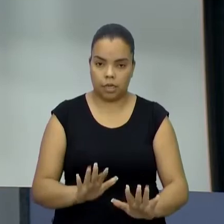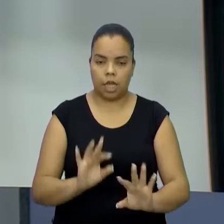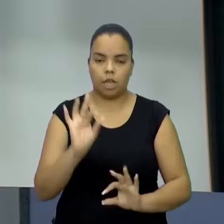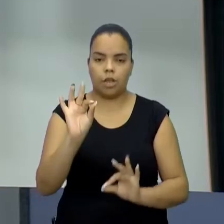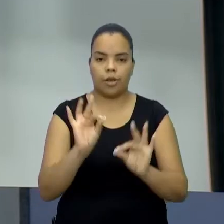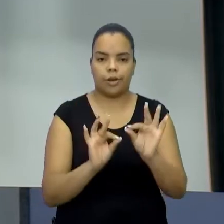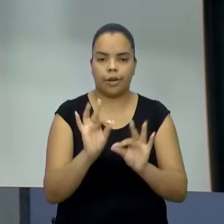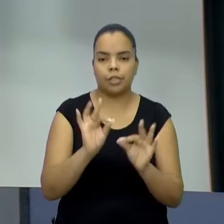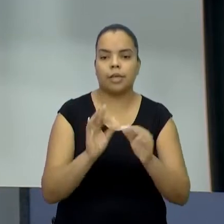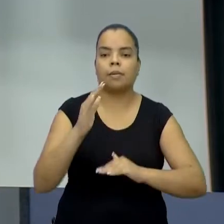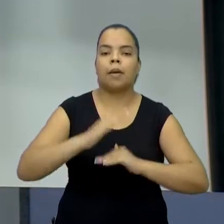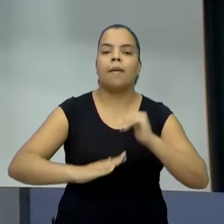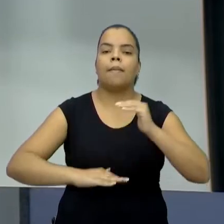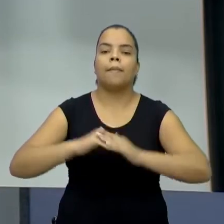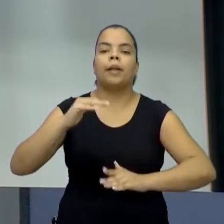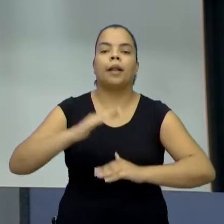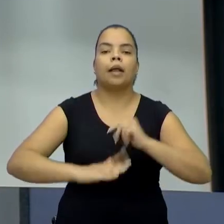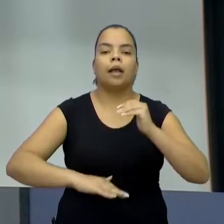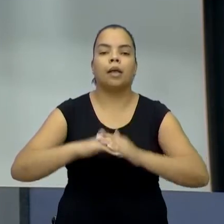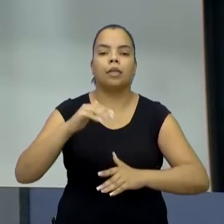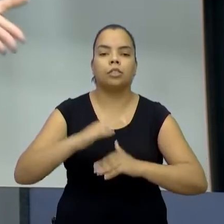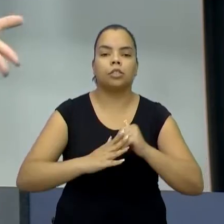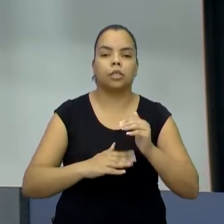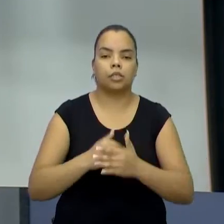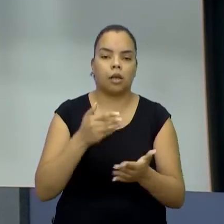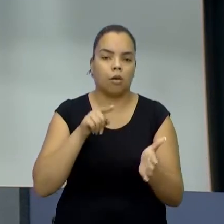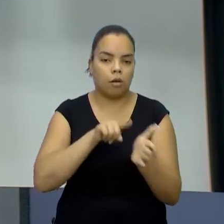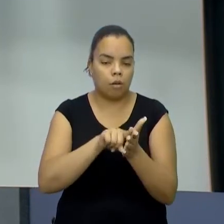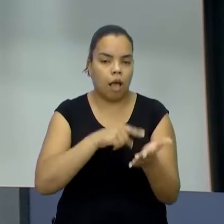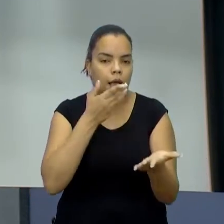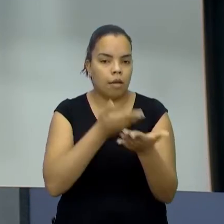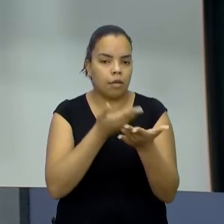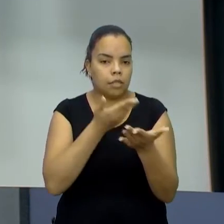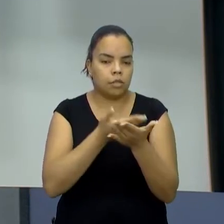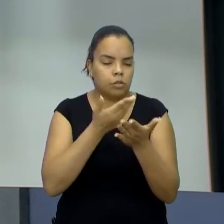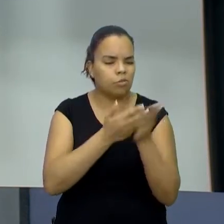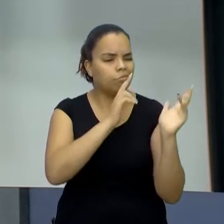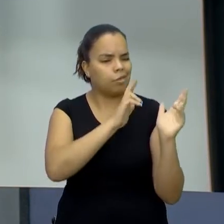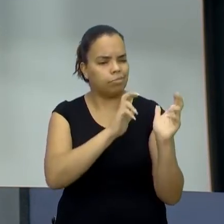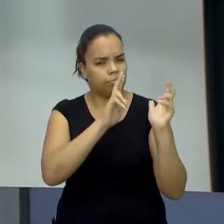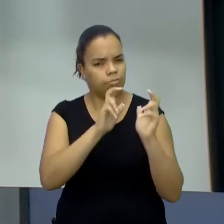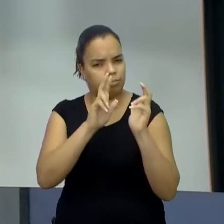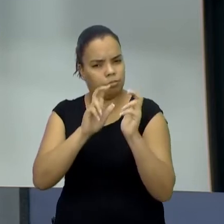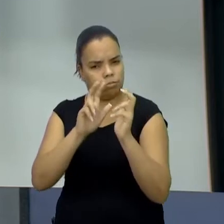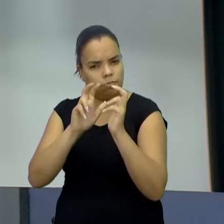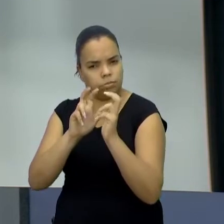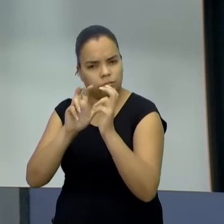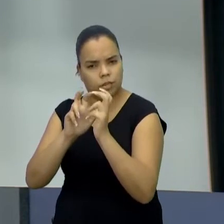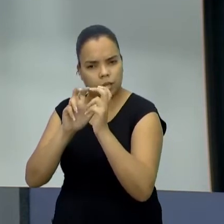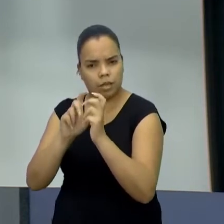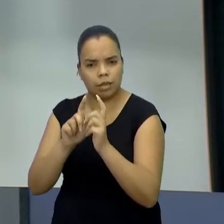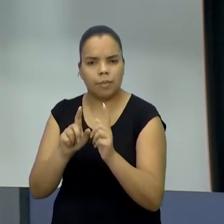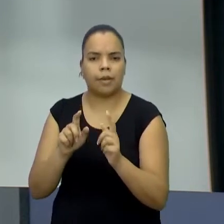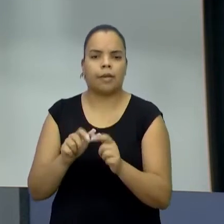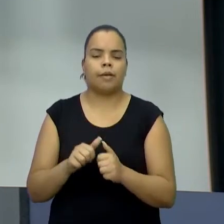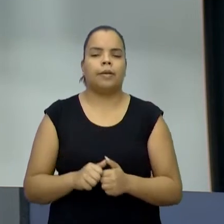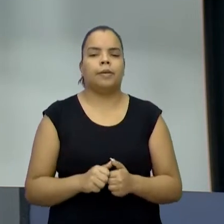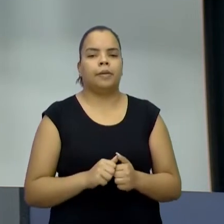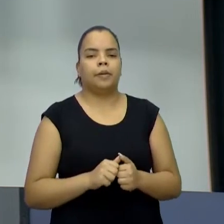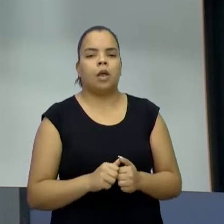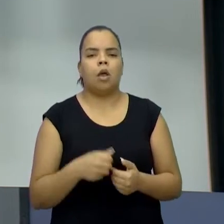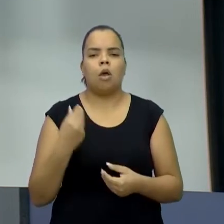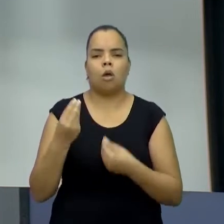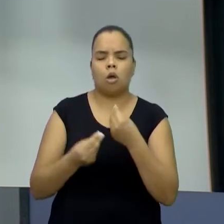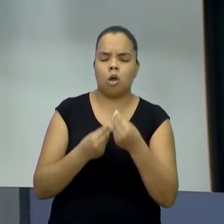organizamos práticas e o estudo da questão de conceitos que ficou também por parte de vocês era